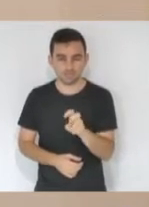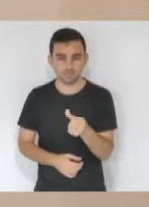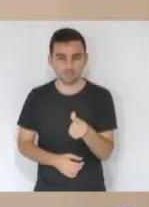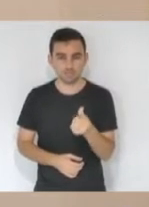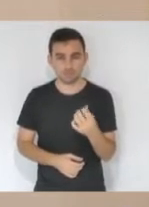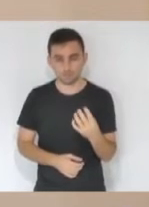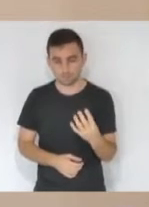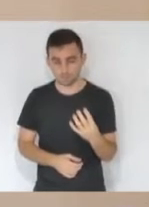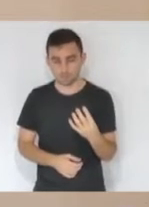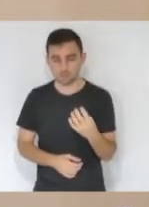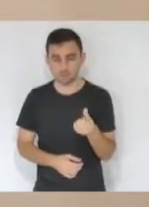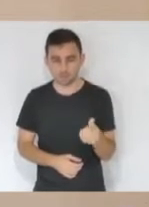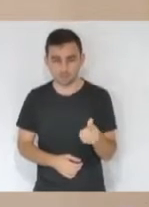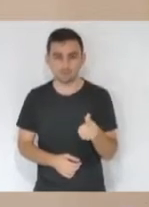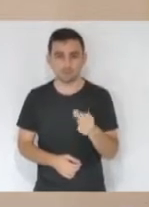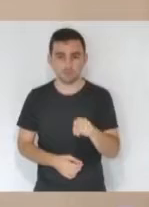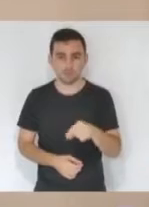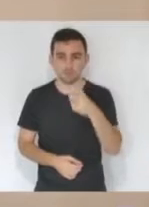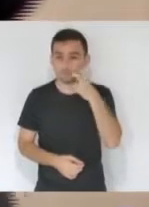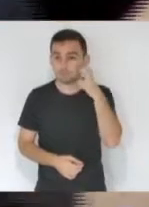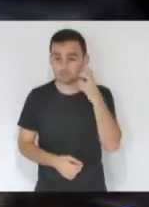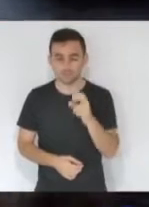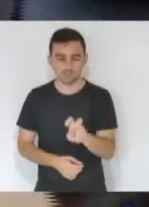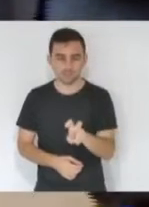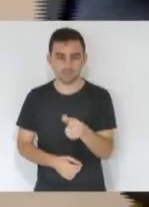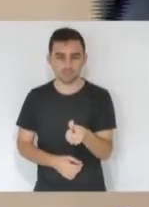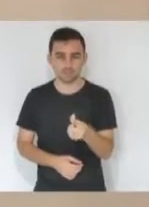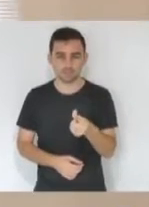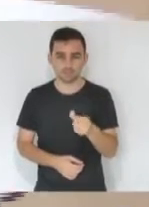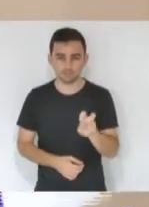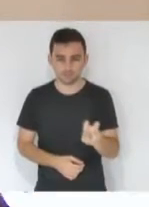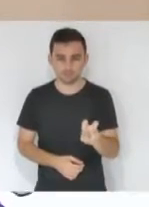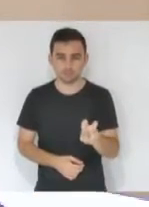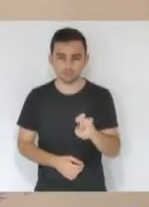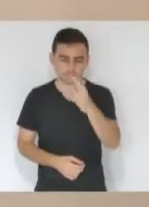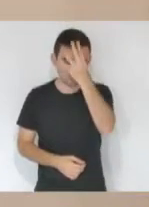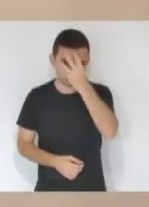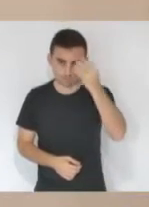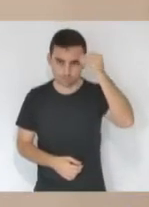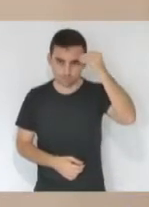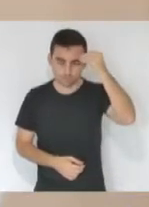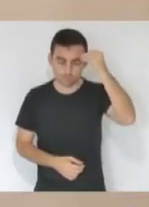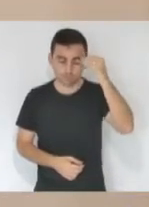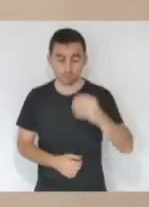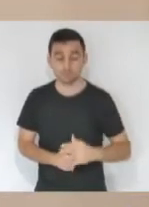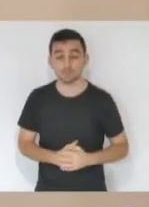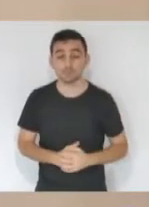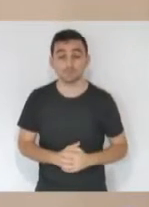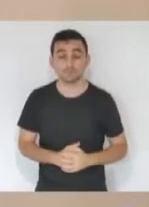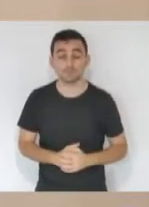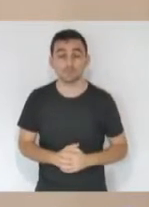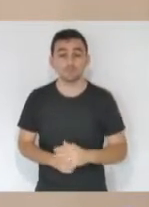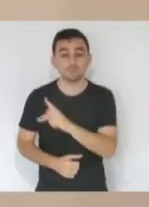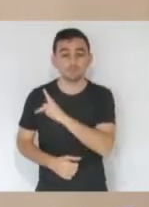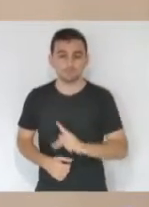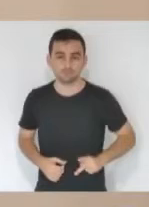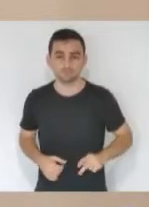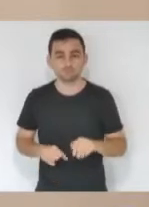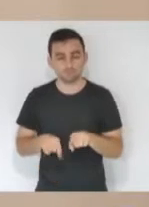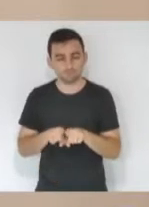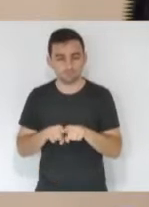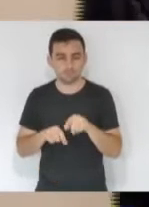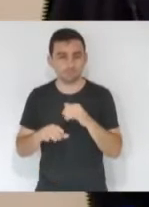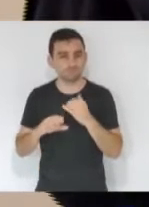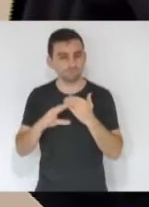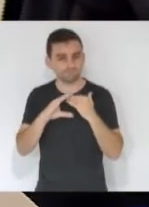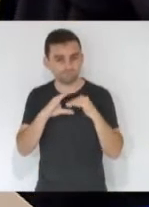vampiro requerimento 565 deputada luciane carminatti presidência comunica ainda que encaminhará os